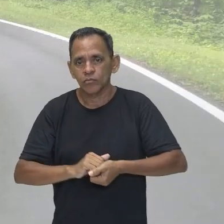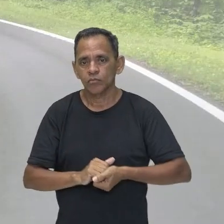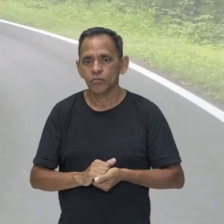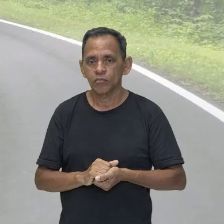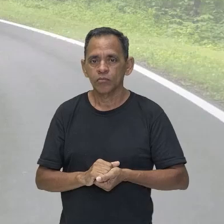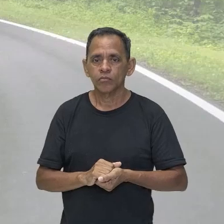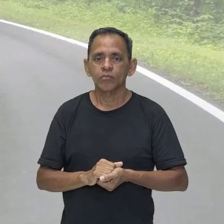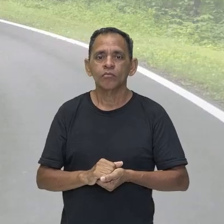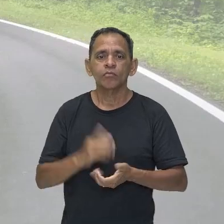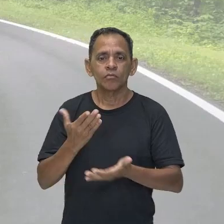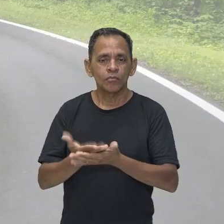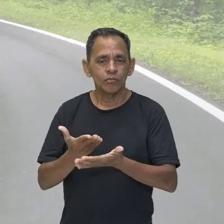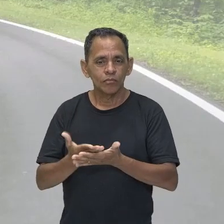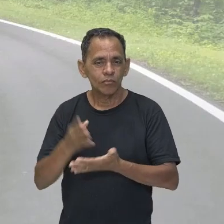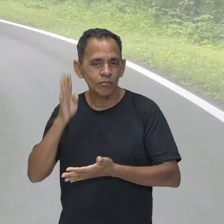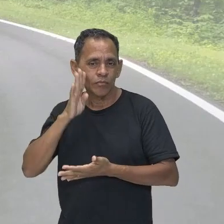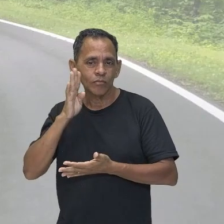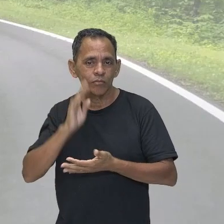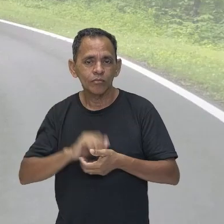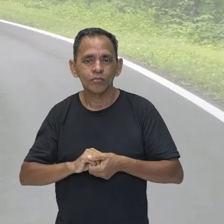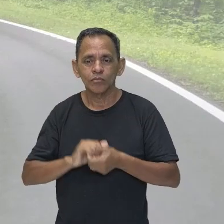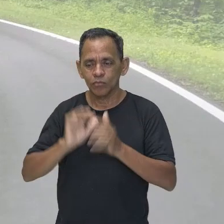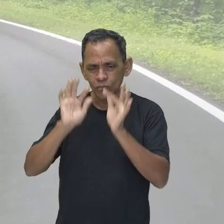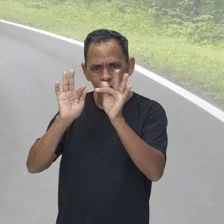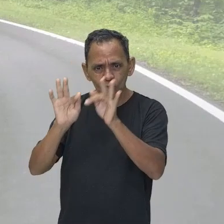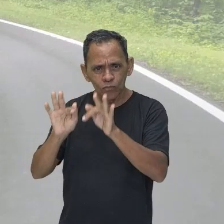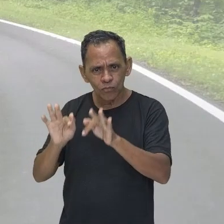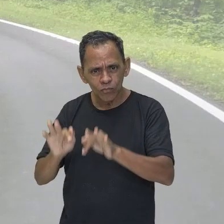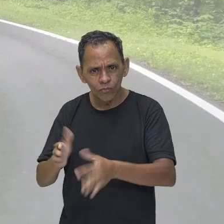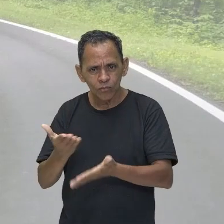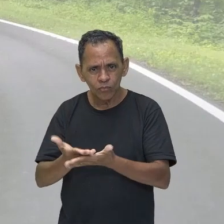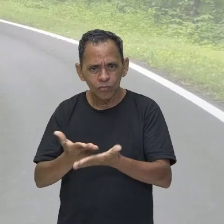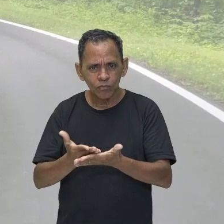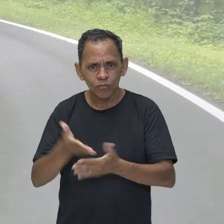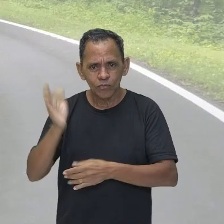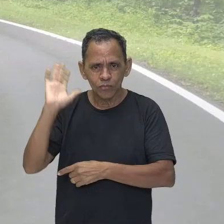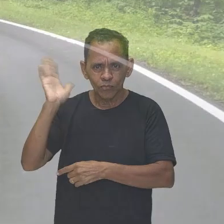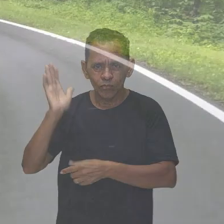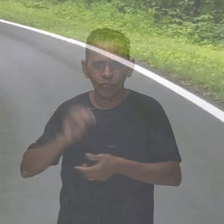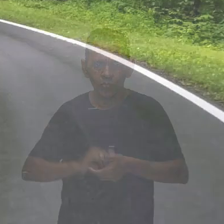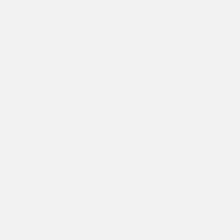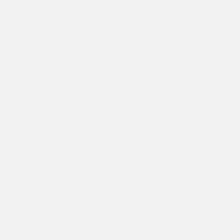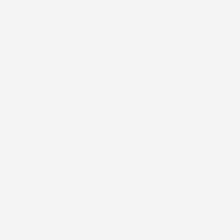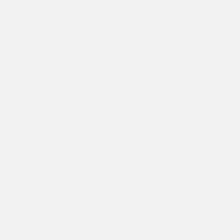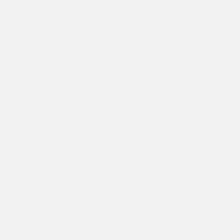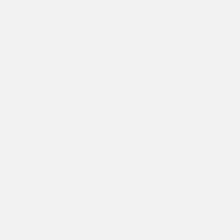mas como tudo que é bom dura pouco, eu vou me despedindo de vocês. Até a próxima. Fui!